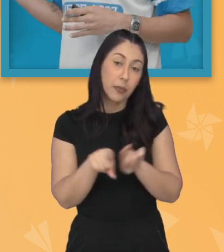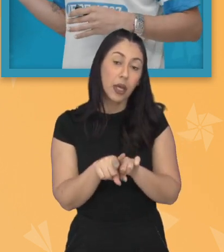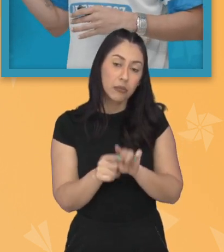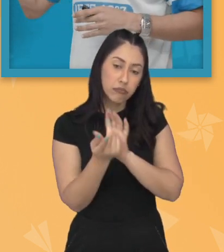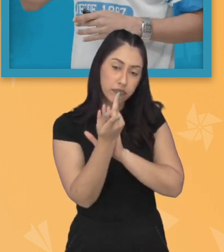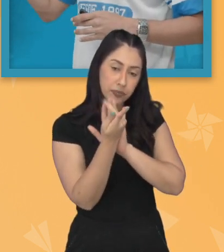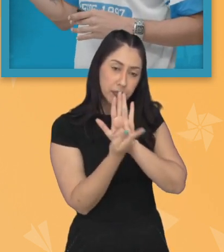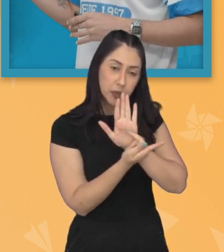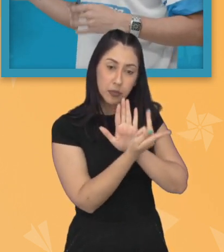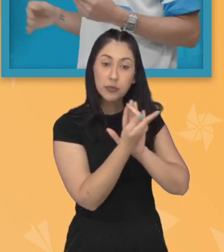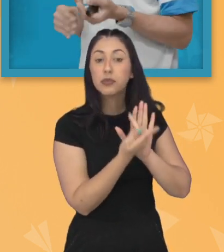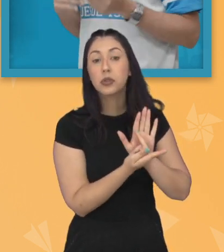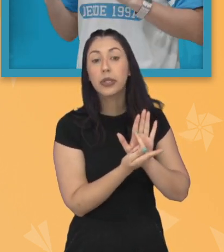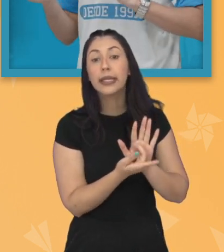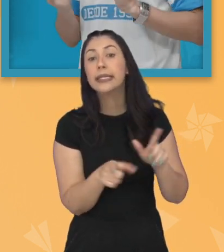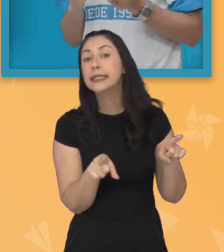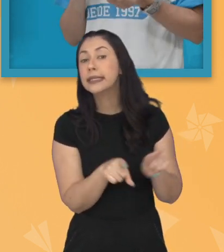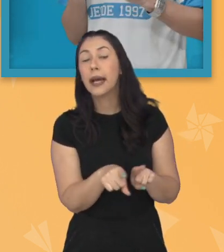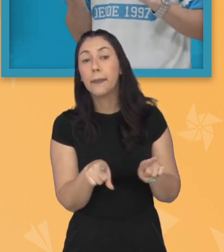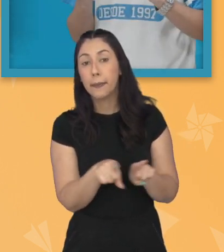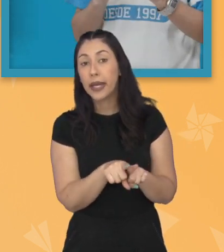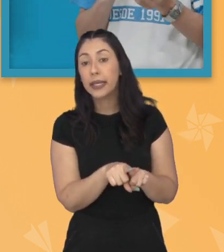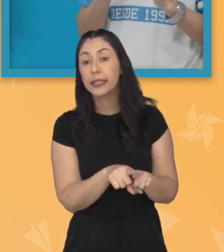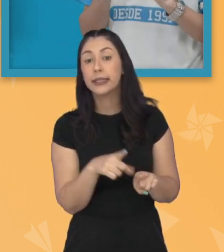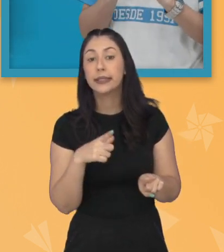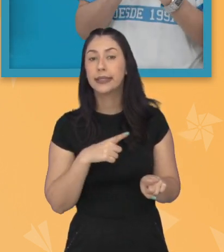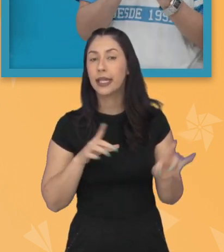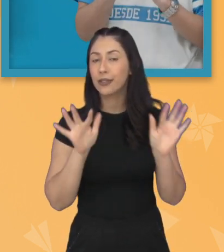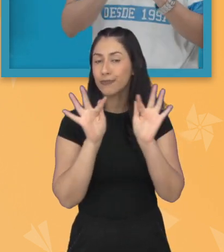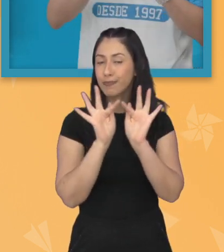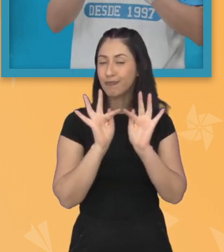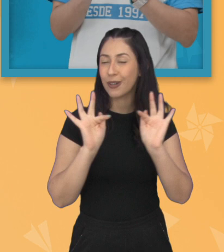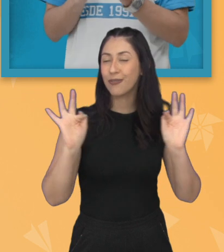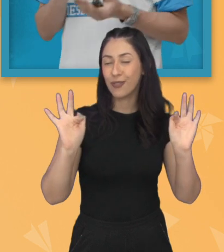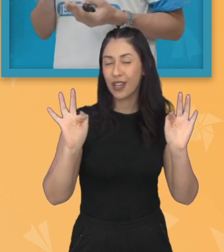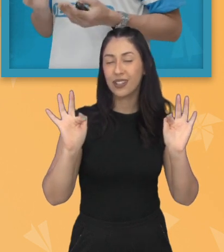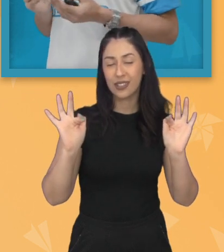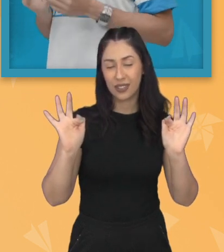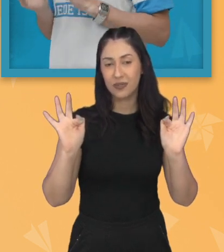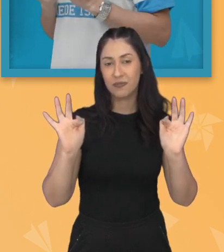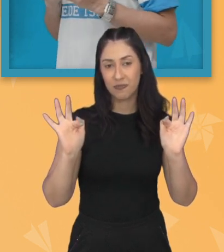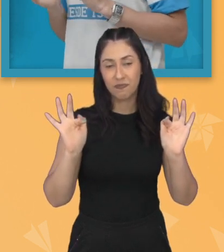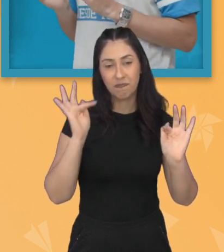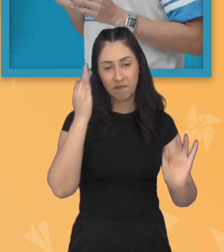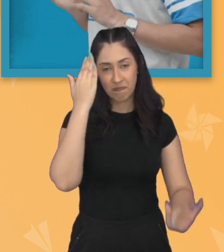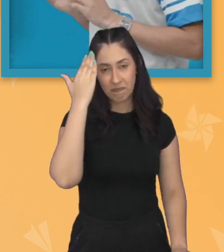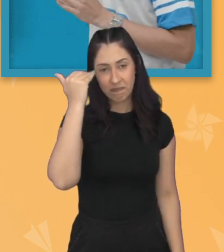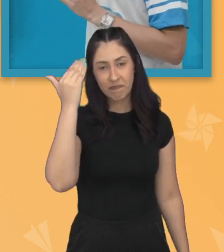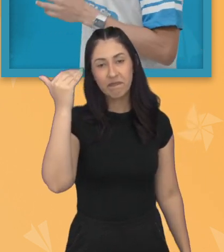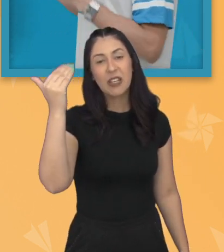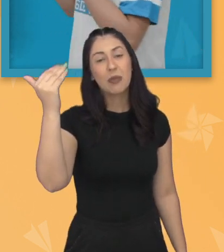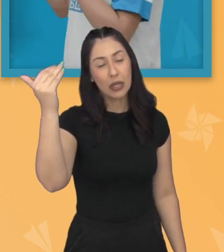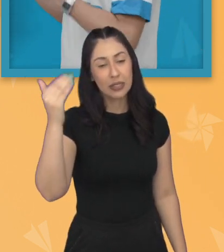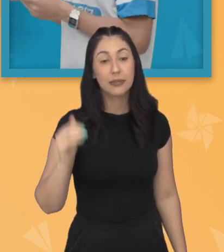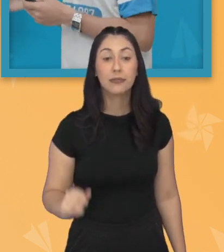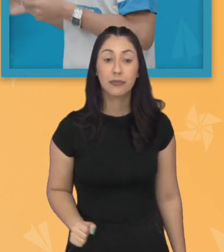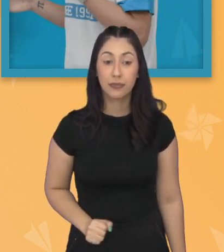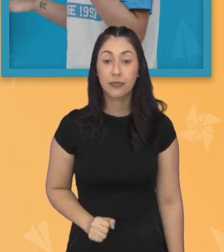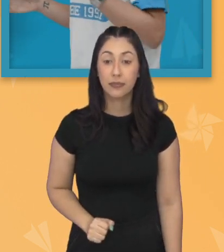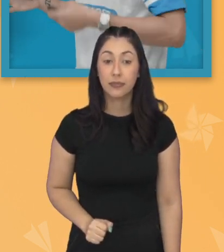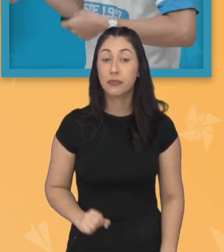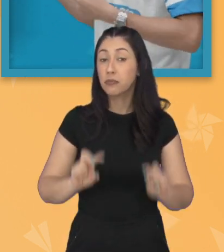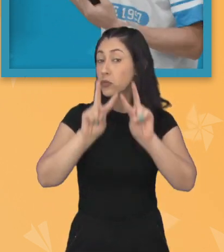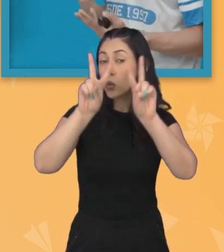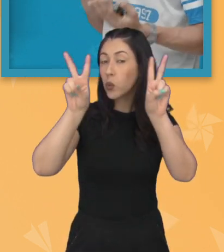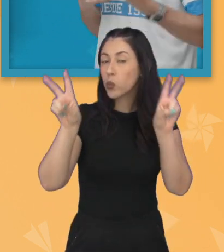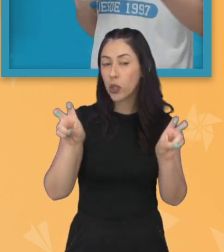também da lei de conservação de massas, também tem um enunciado que ajuda a exemplificar melhor como ele é. Né? Ele fala assim,